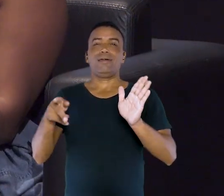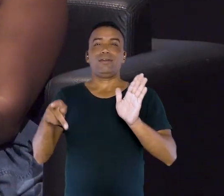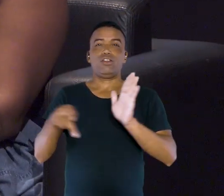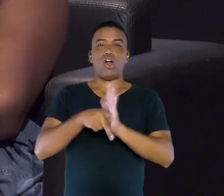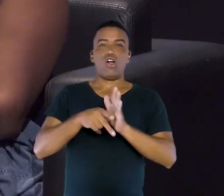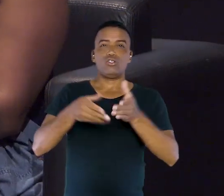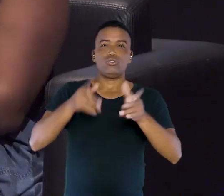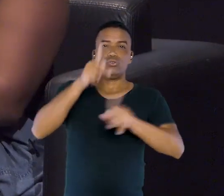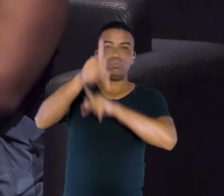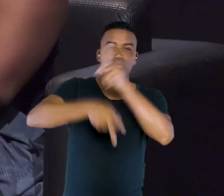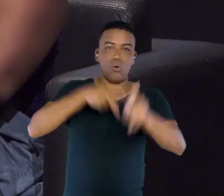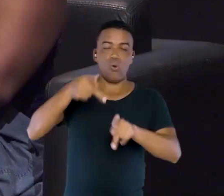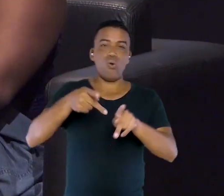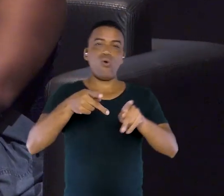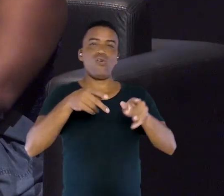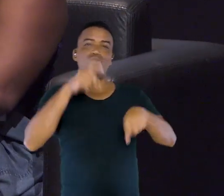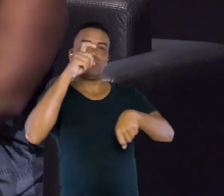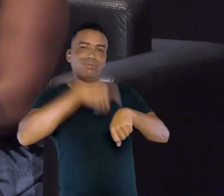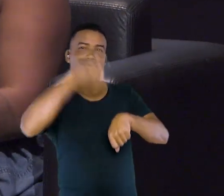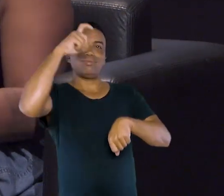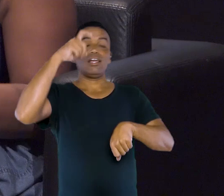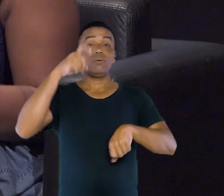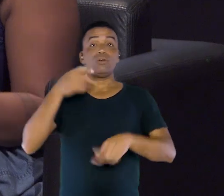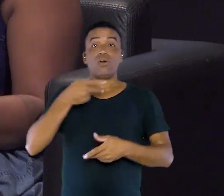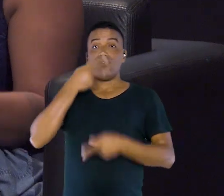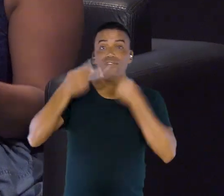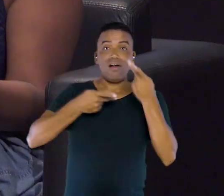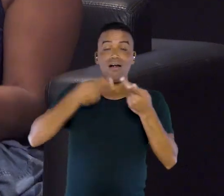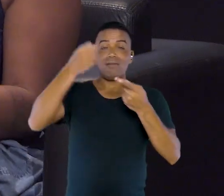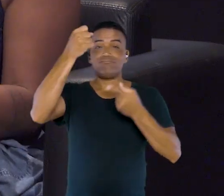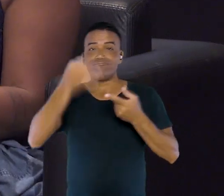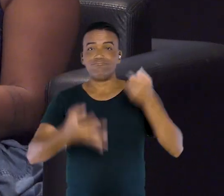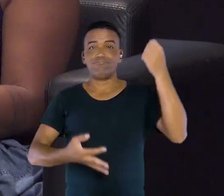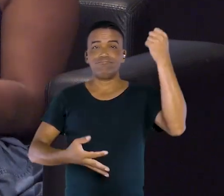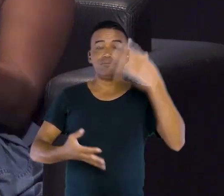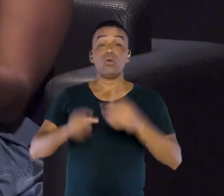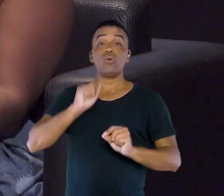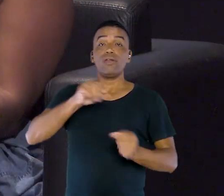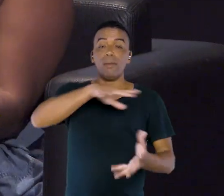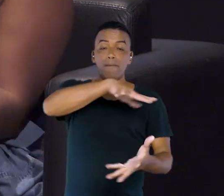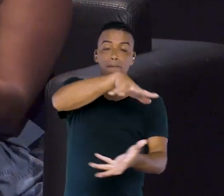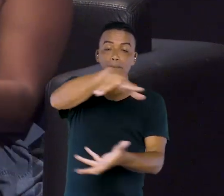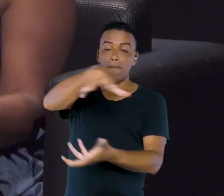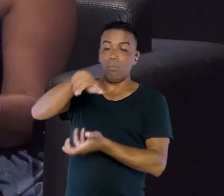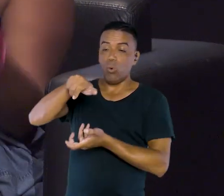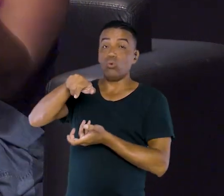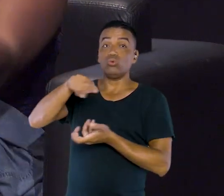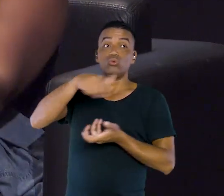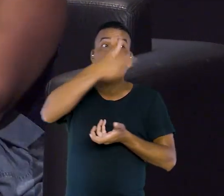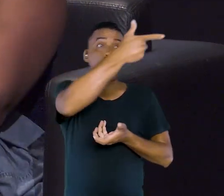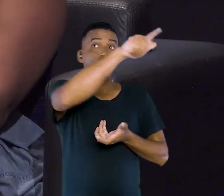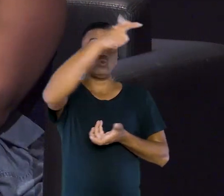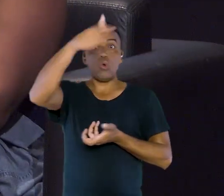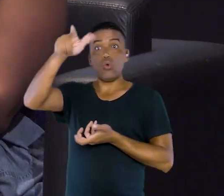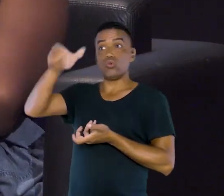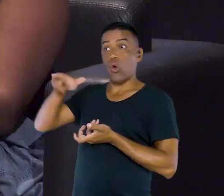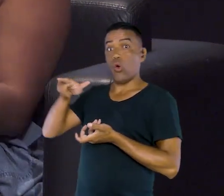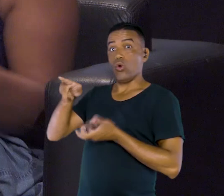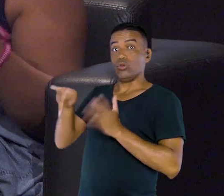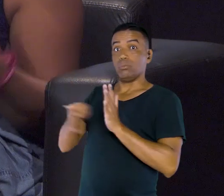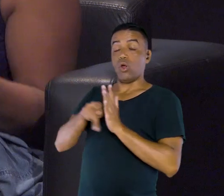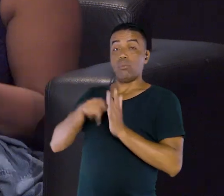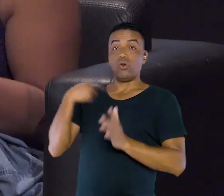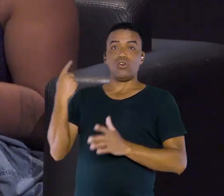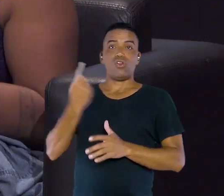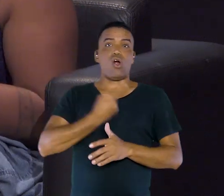do tempo. E nela eu falo e explico o que é o mundo, o que são outros mundos a partir